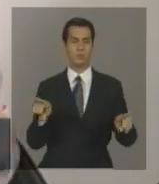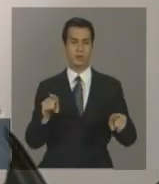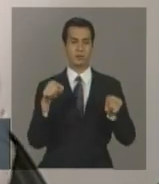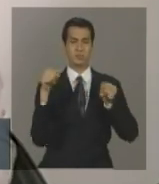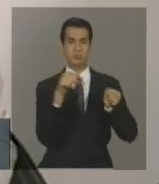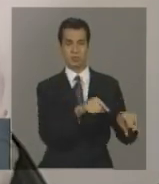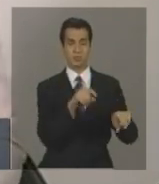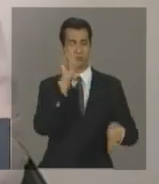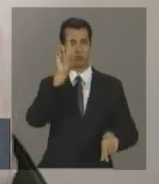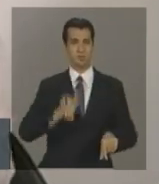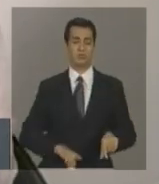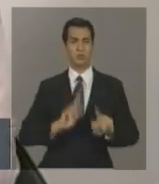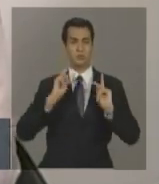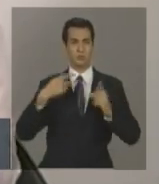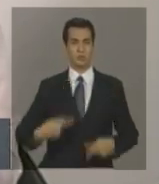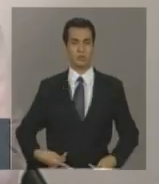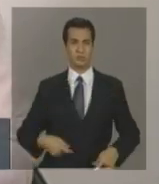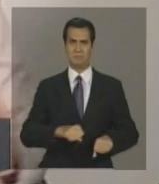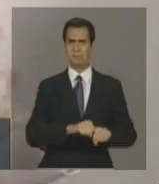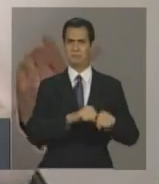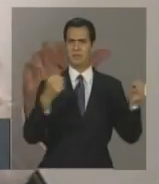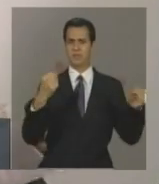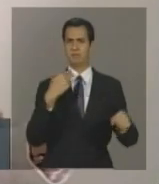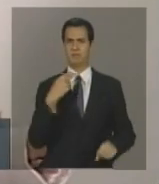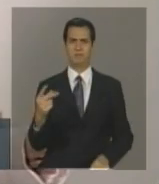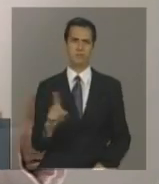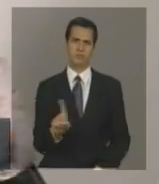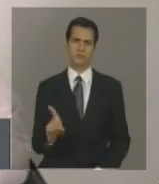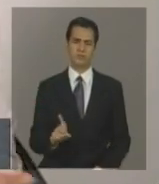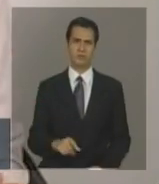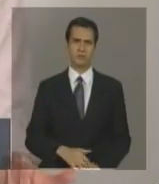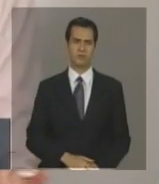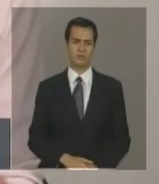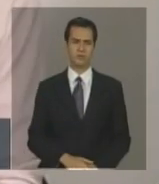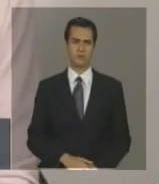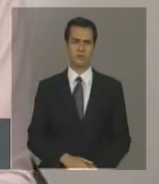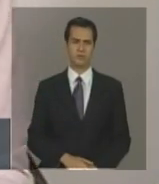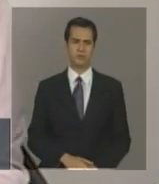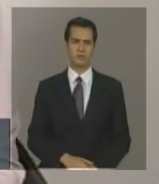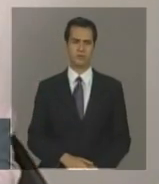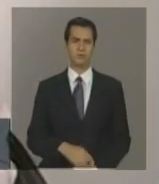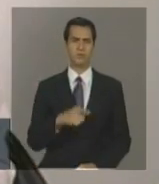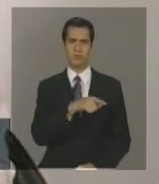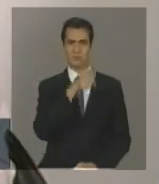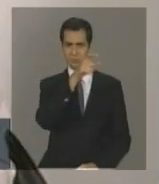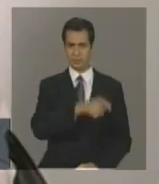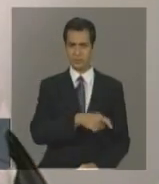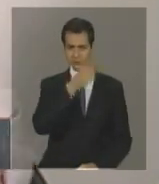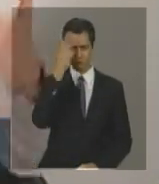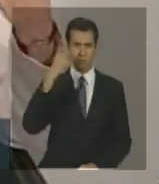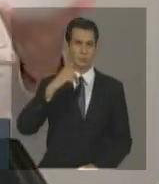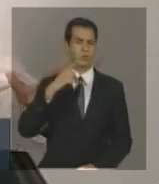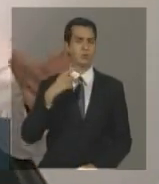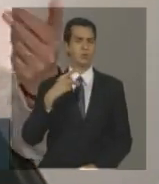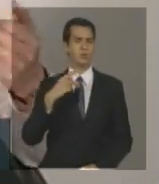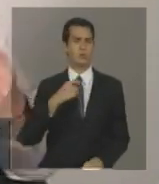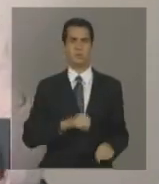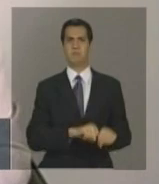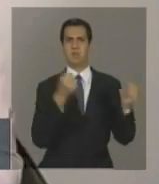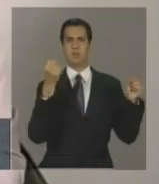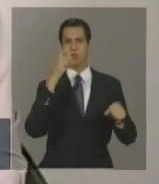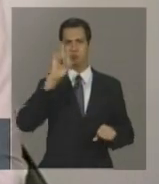direitos humanos num sentido amplo para a vida destas pessoas. O